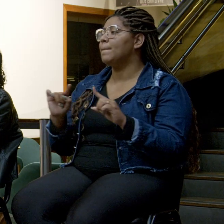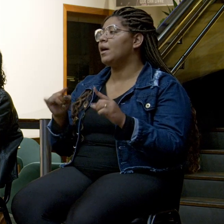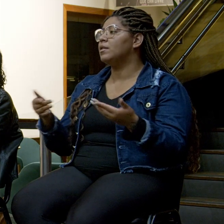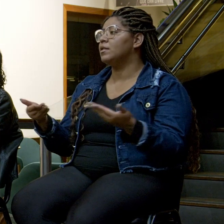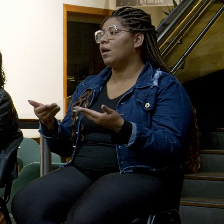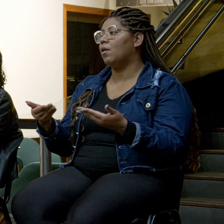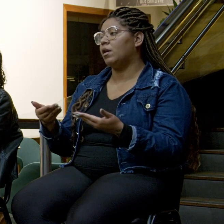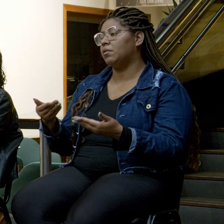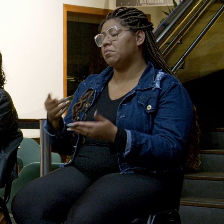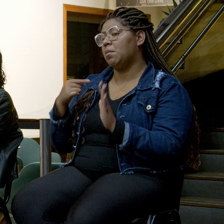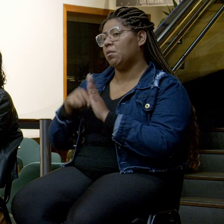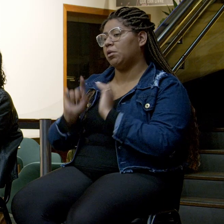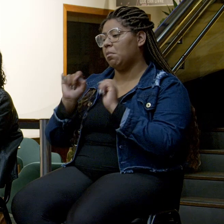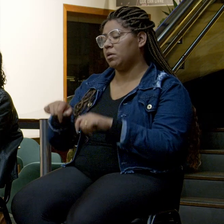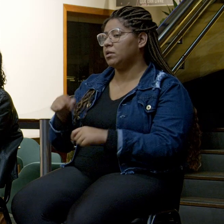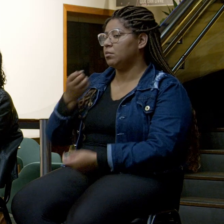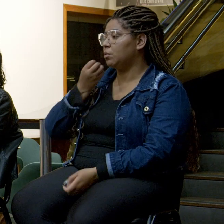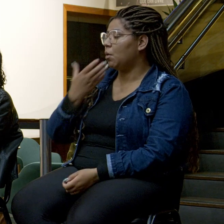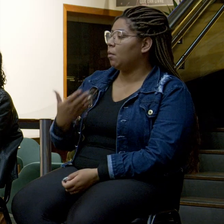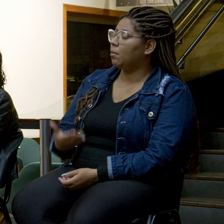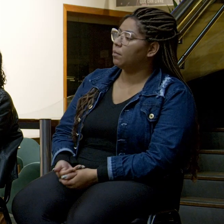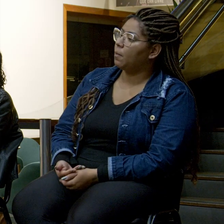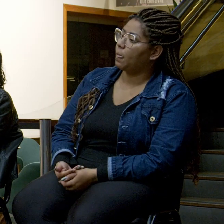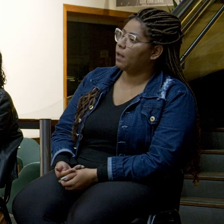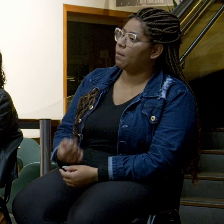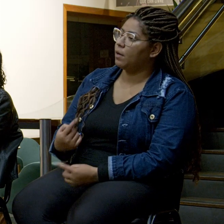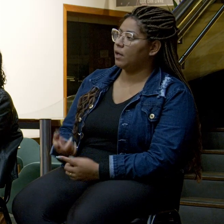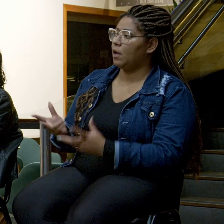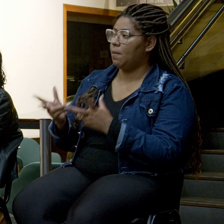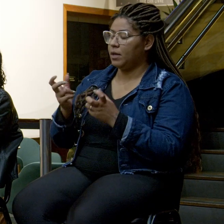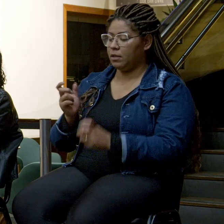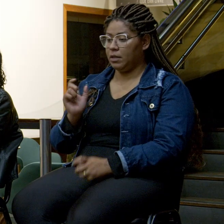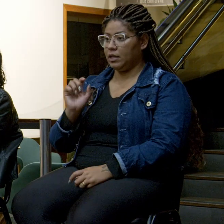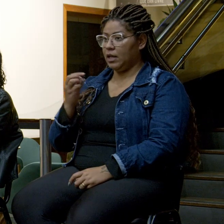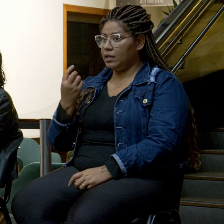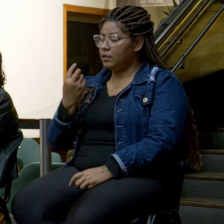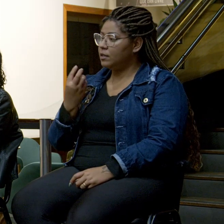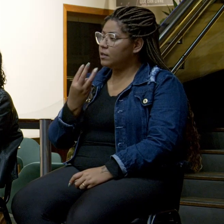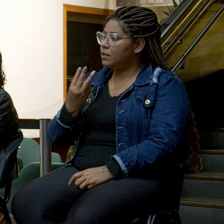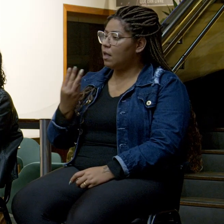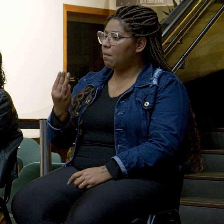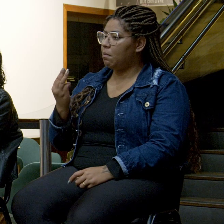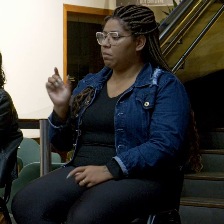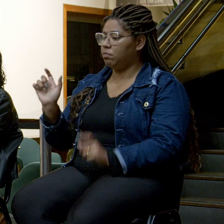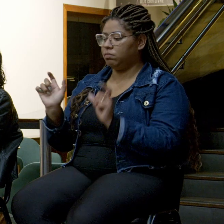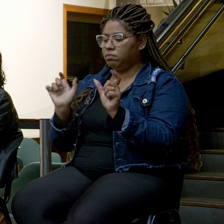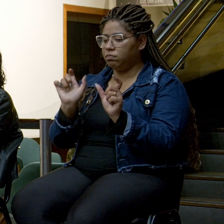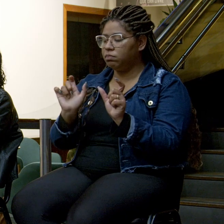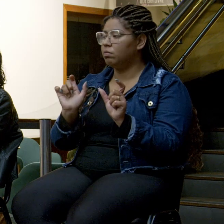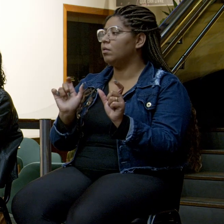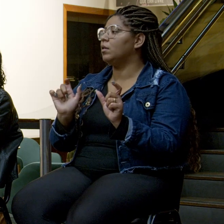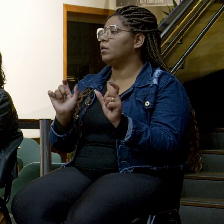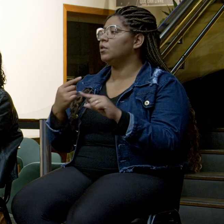seja pertinente. Porque nas 3 falas, em determinados momentos, eu consegui pincelar o